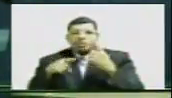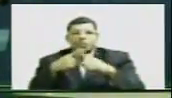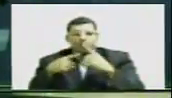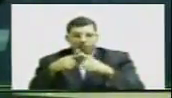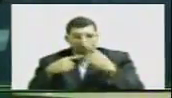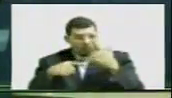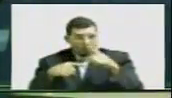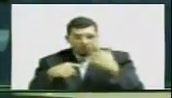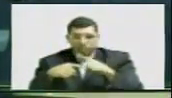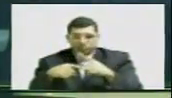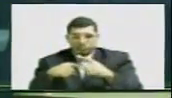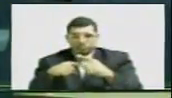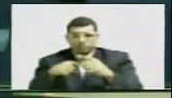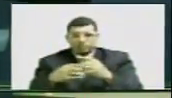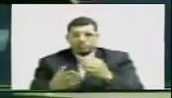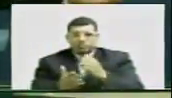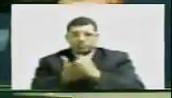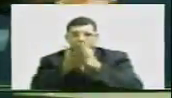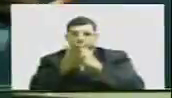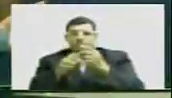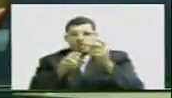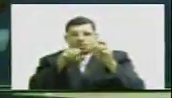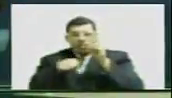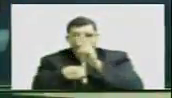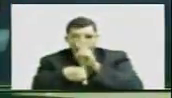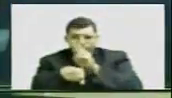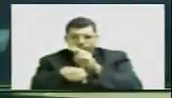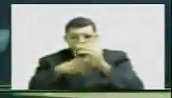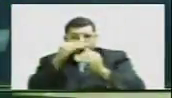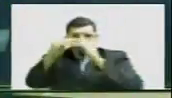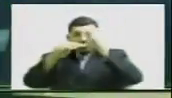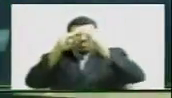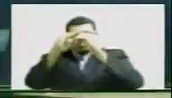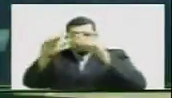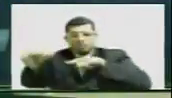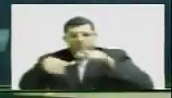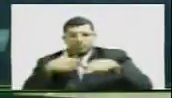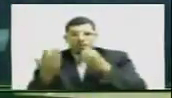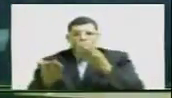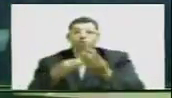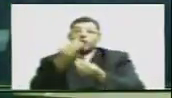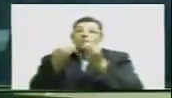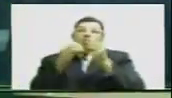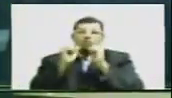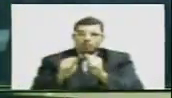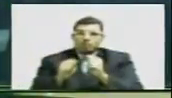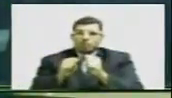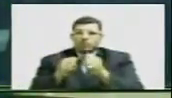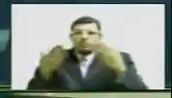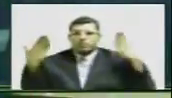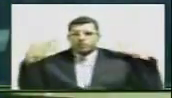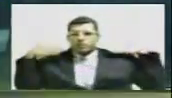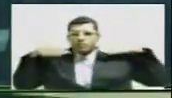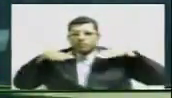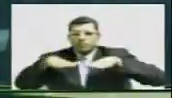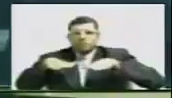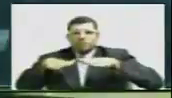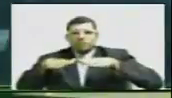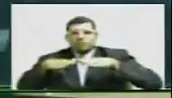não tem o aparato da fiscalização para o desembaraço. Como é que pode o aeroporto